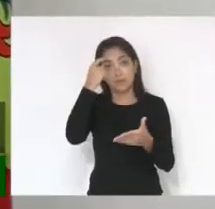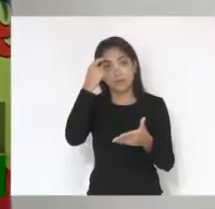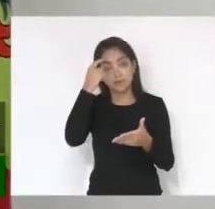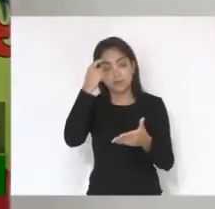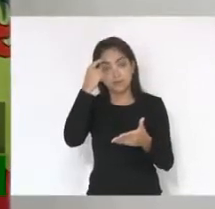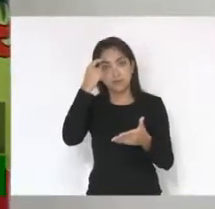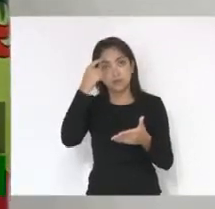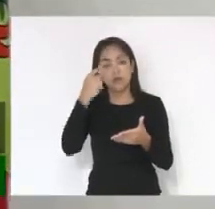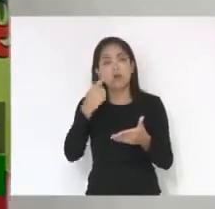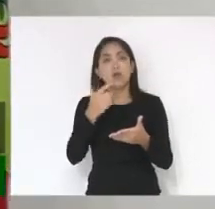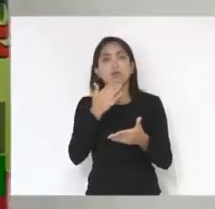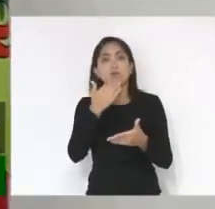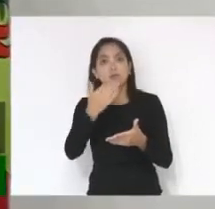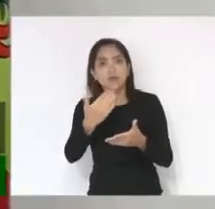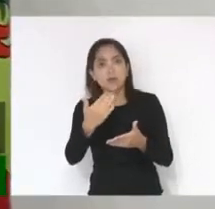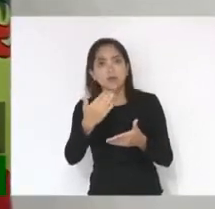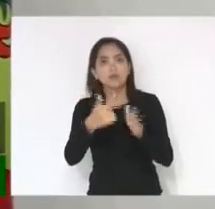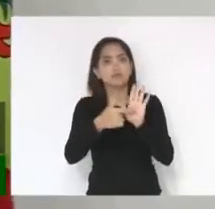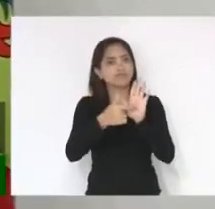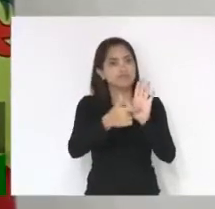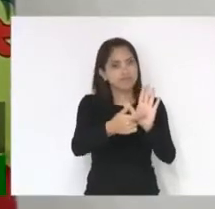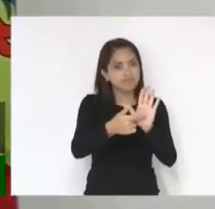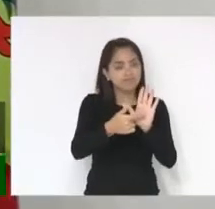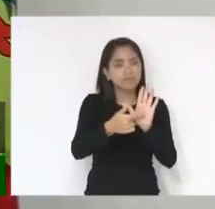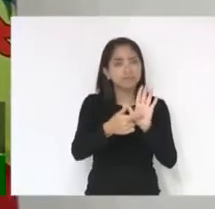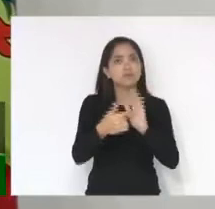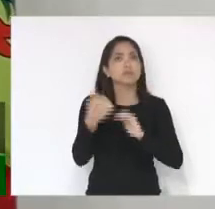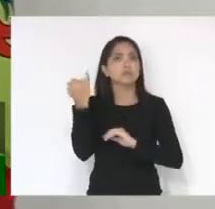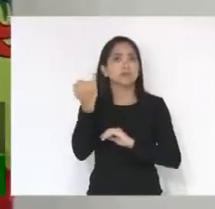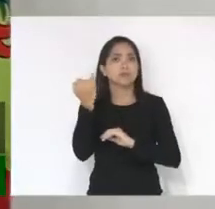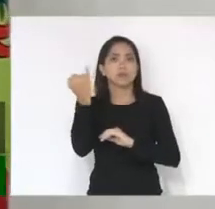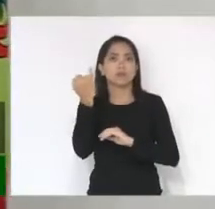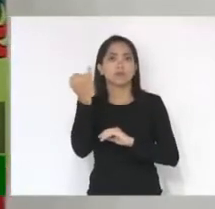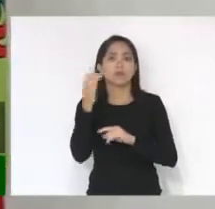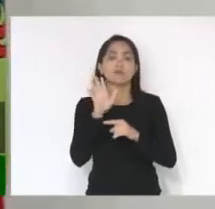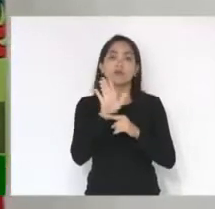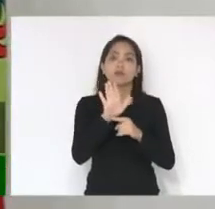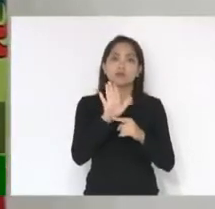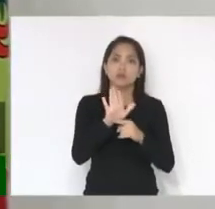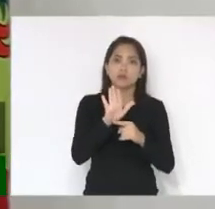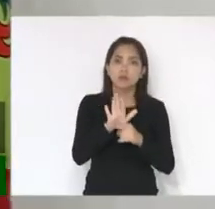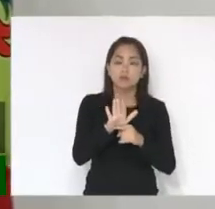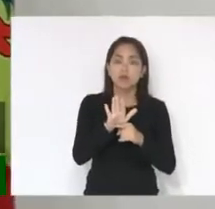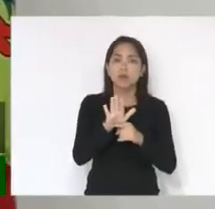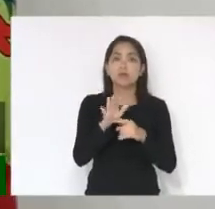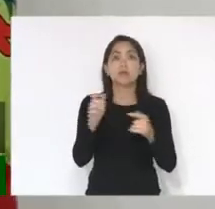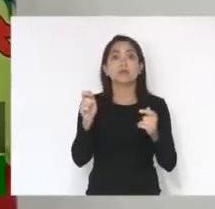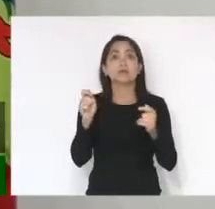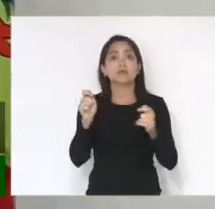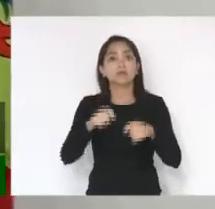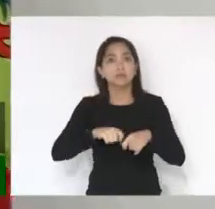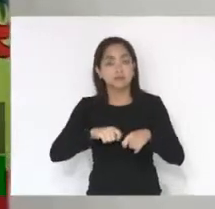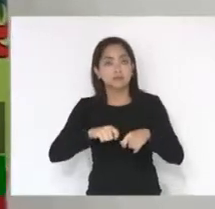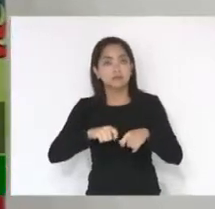essa indicação, que ela tem inúmeros benefícios. Além do mais, nós podemos também